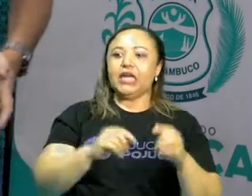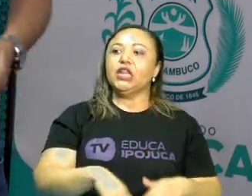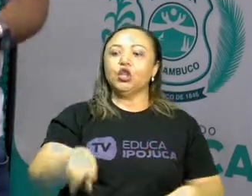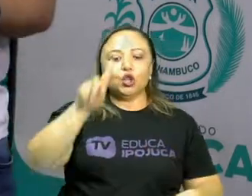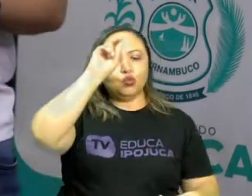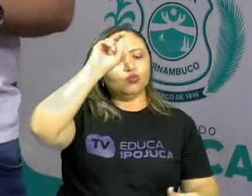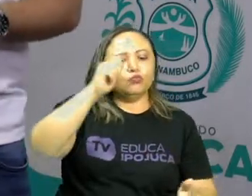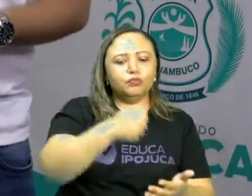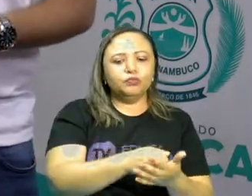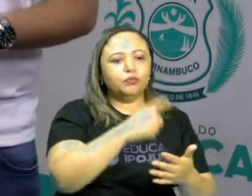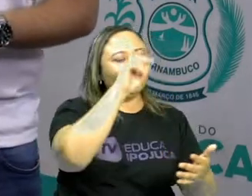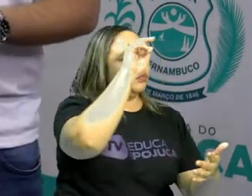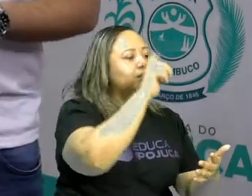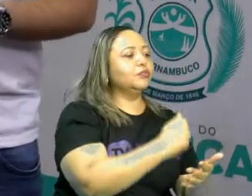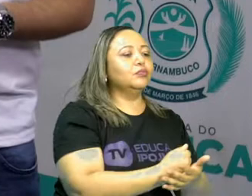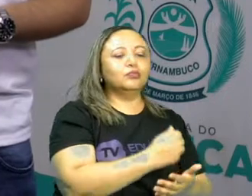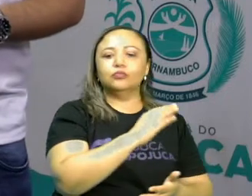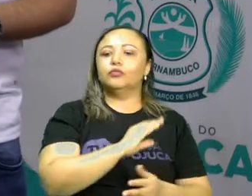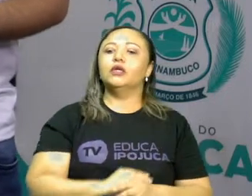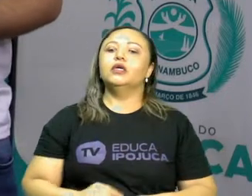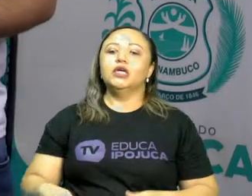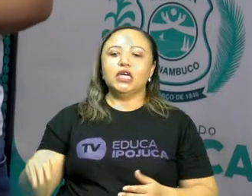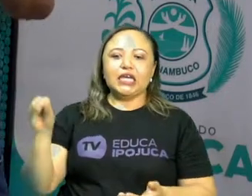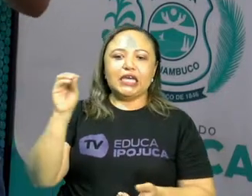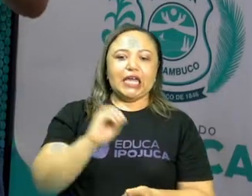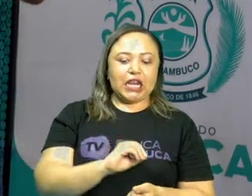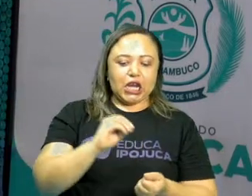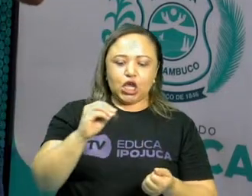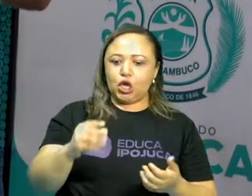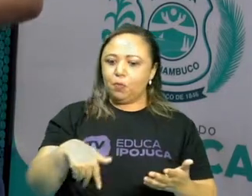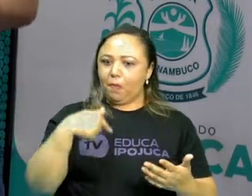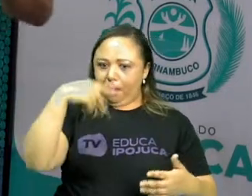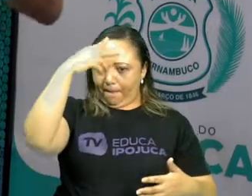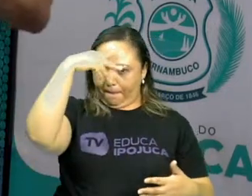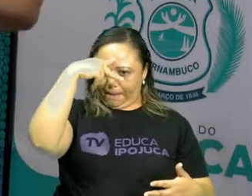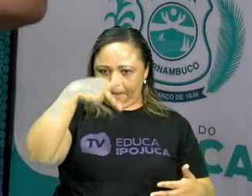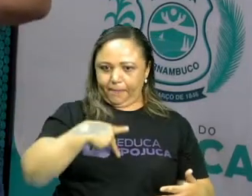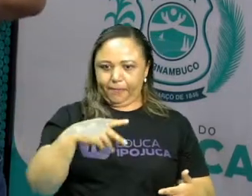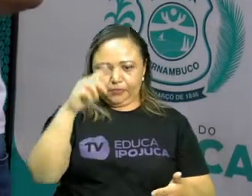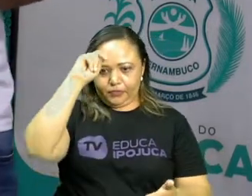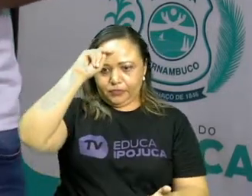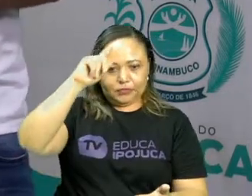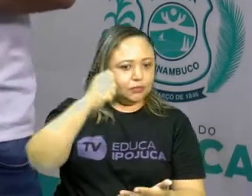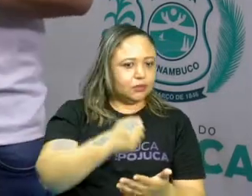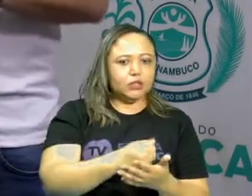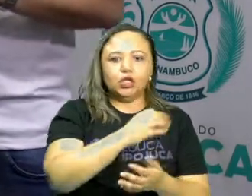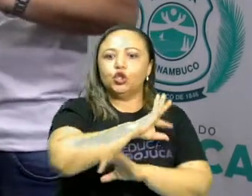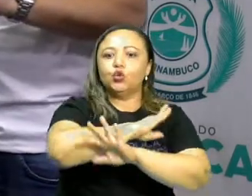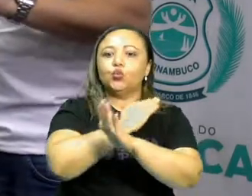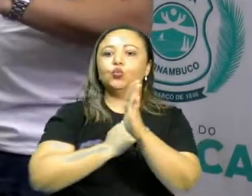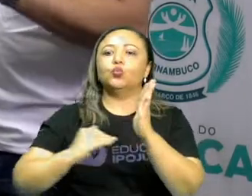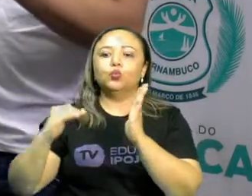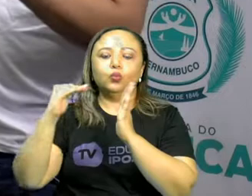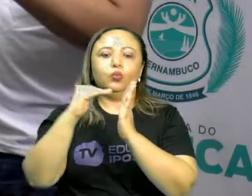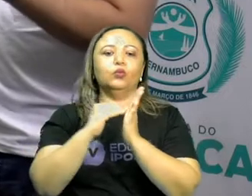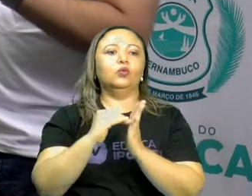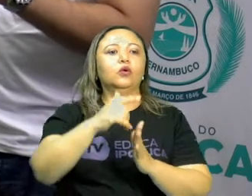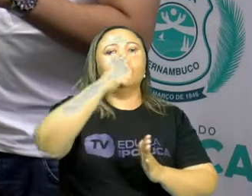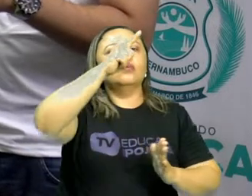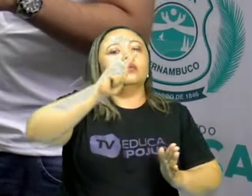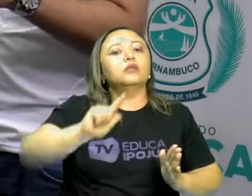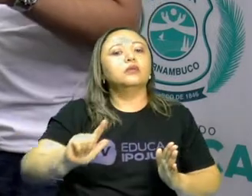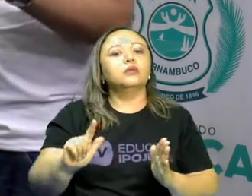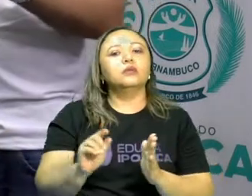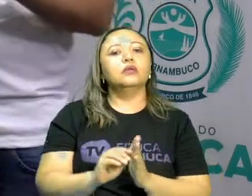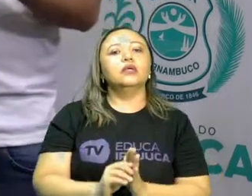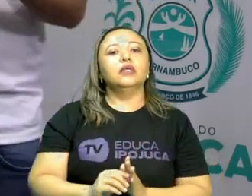decisões centralizadas em suas mãos. Então, isso aí era uma das características do antigo regime. Outra coisa